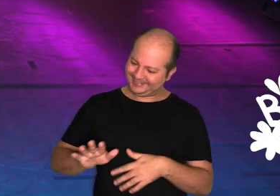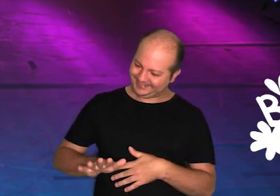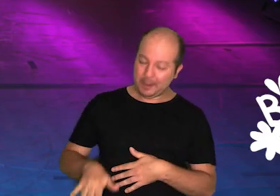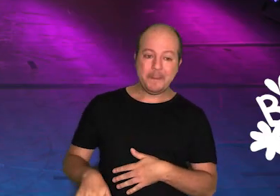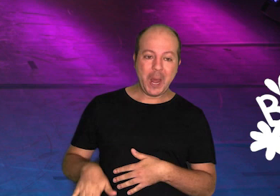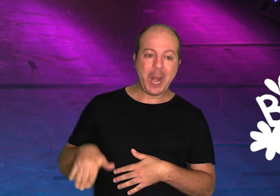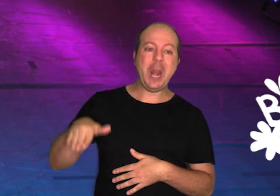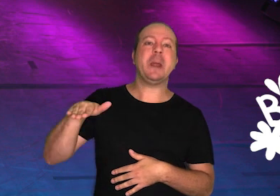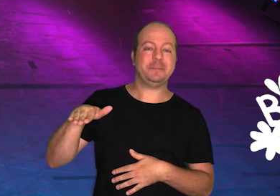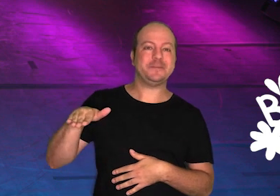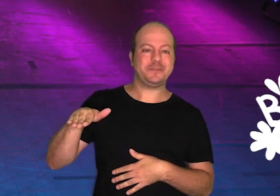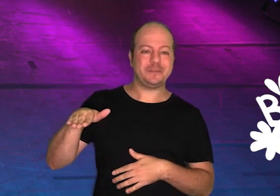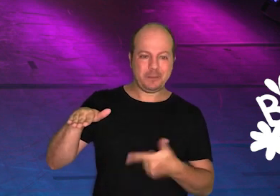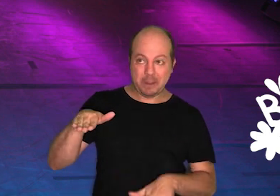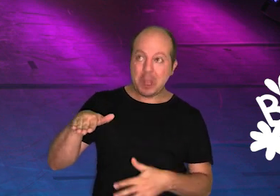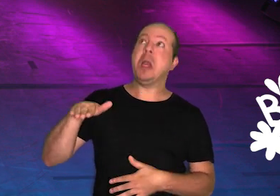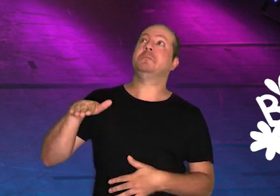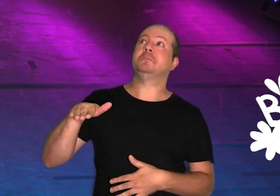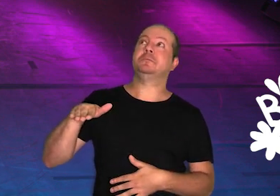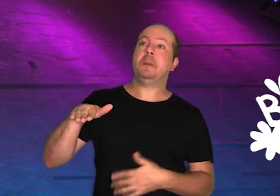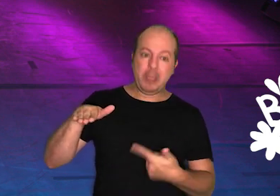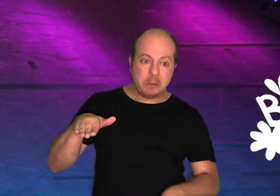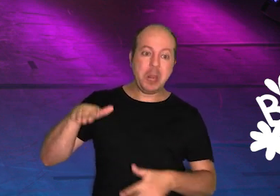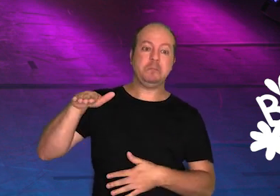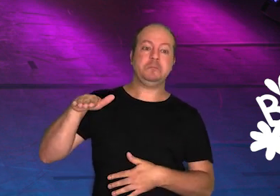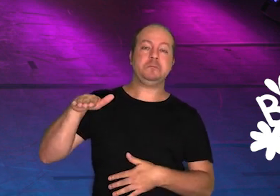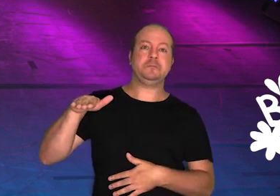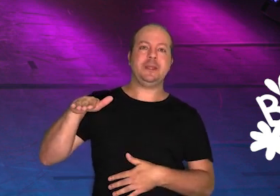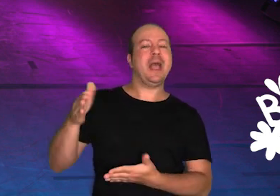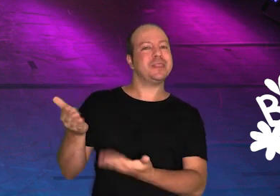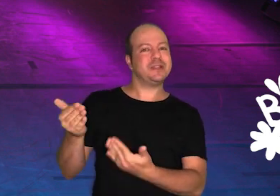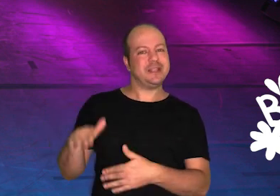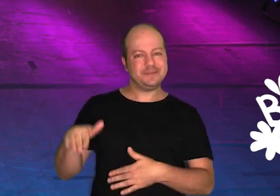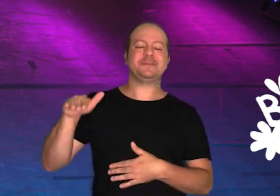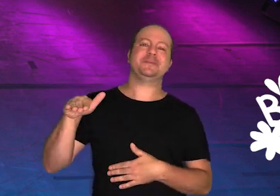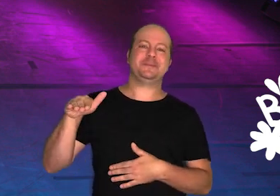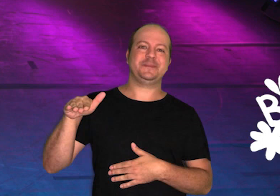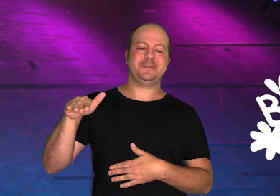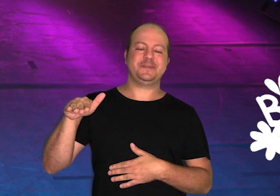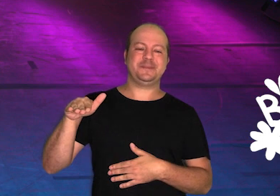cresce. Mais. Mais. Pré-adolescente.